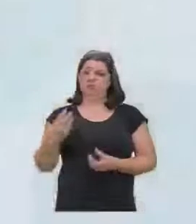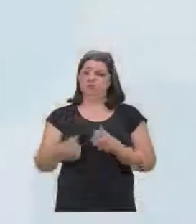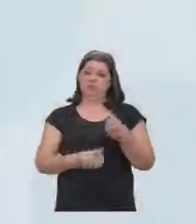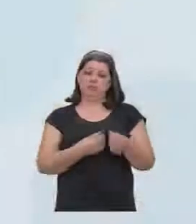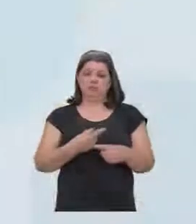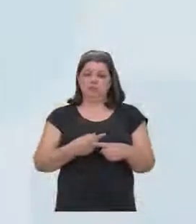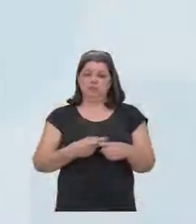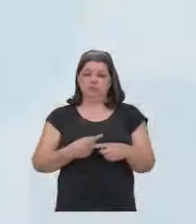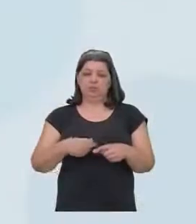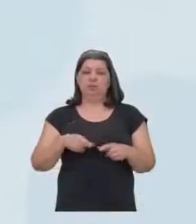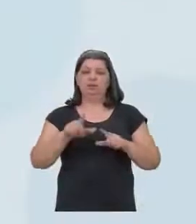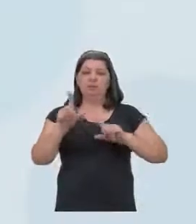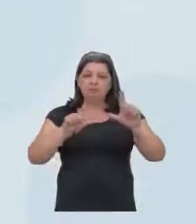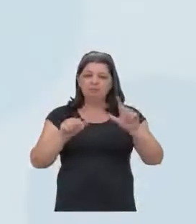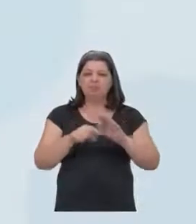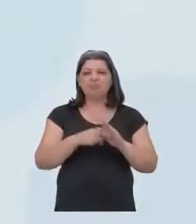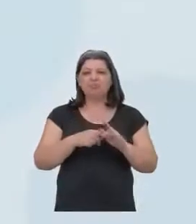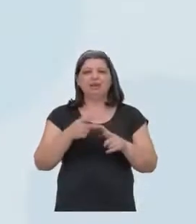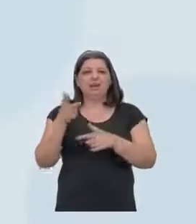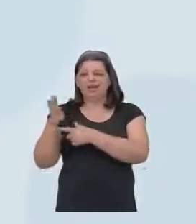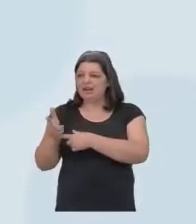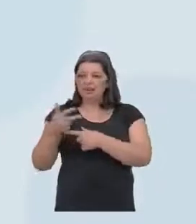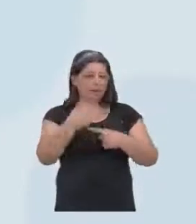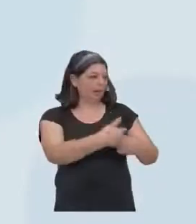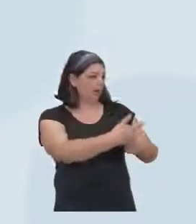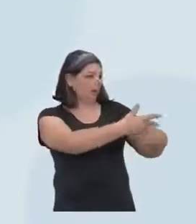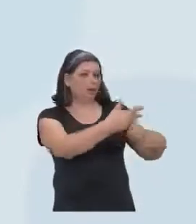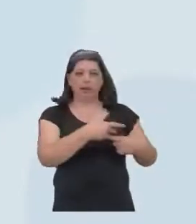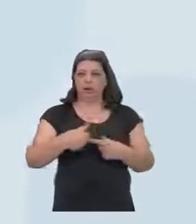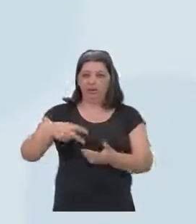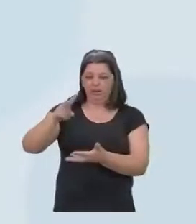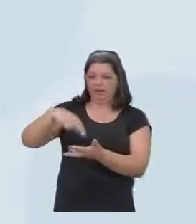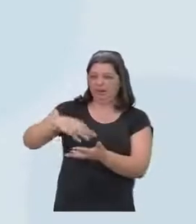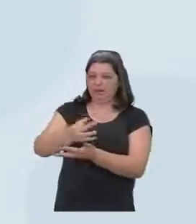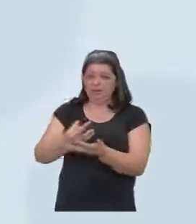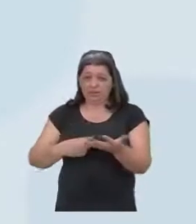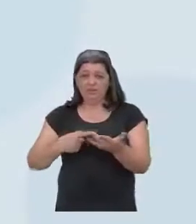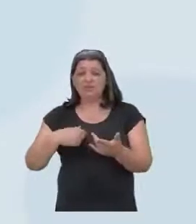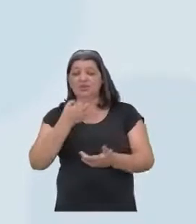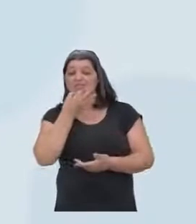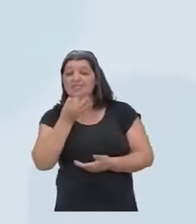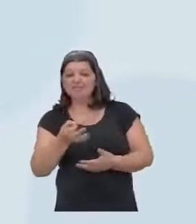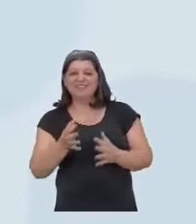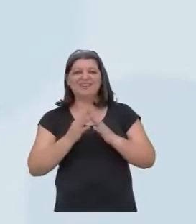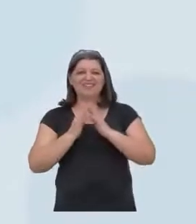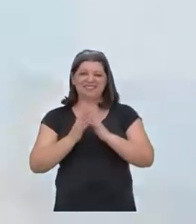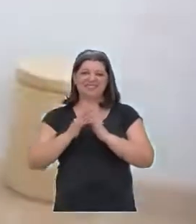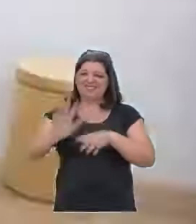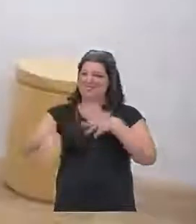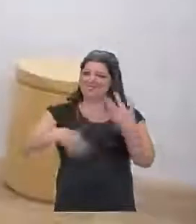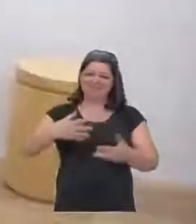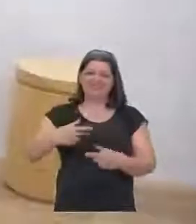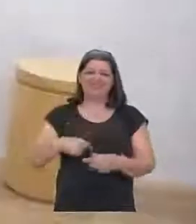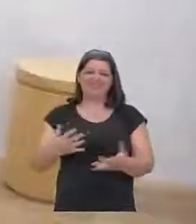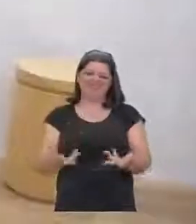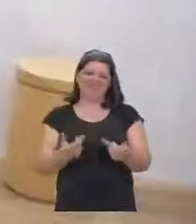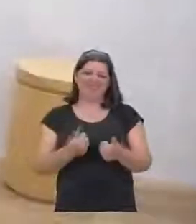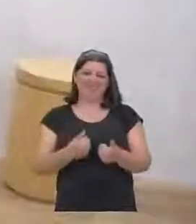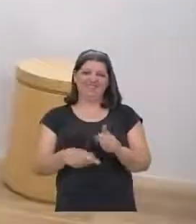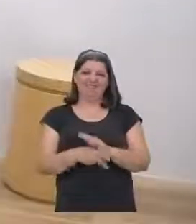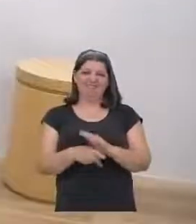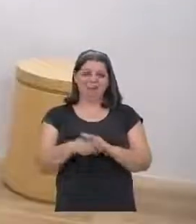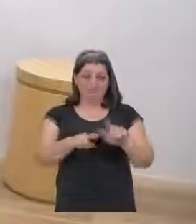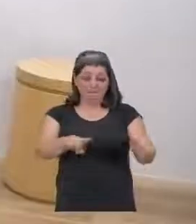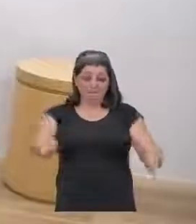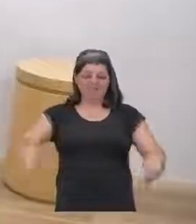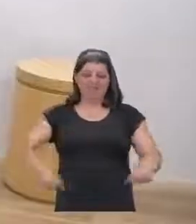aqui, câmera colar, passei o texto, não botei o texto, diga o que você achou da nossa confusão, foi maravilhoso, adorei falar sobre a questão polêmica, estúdio